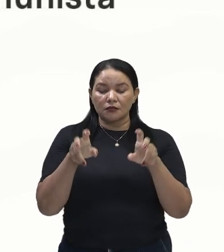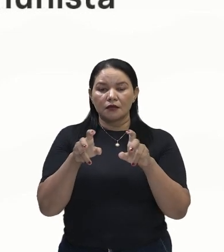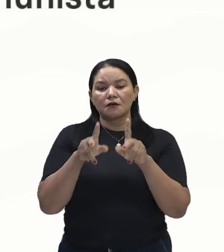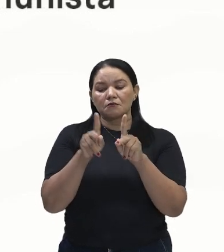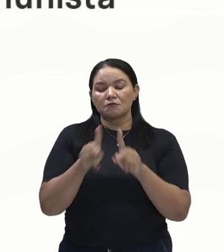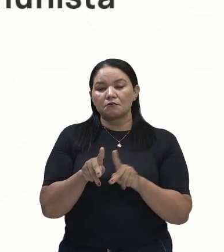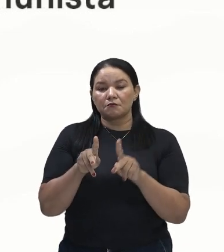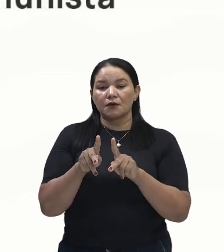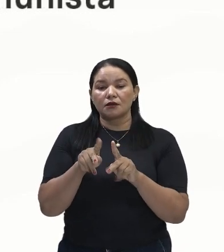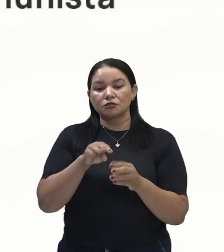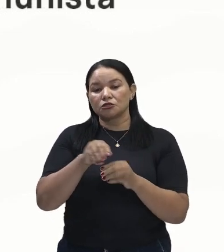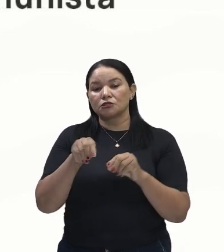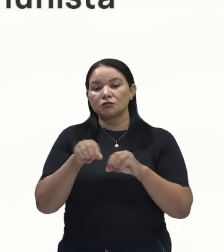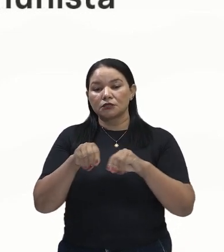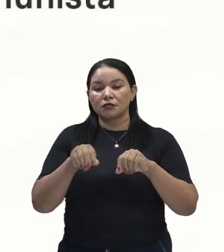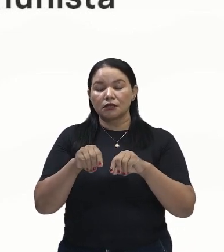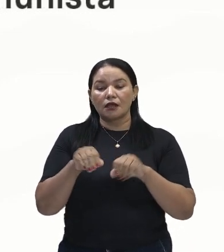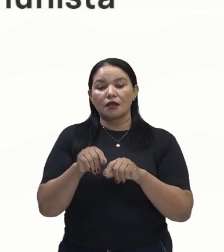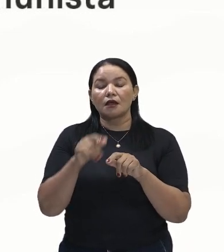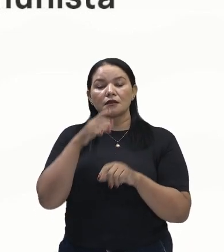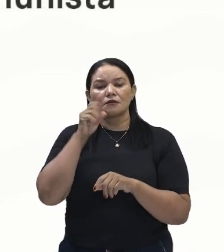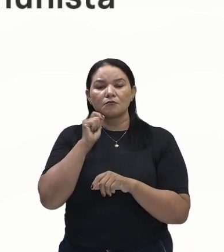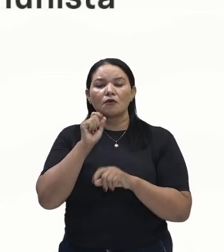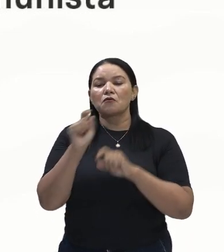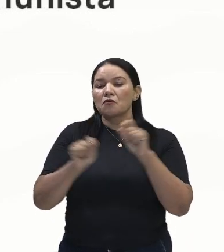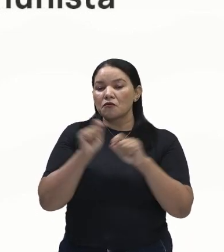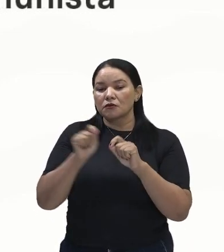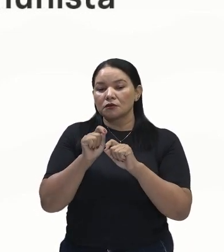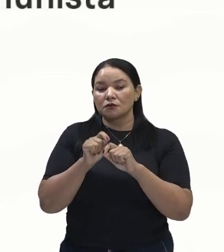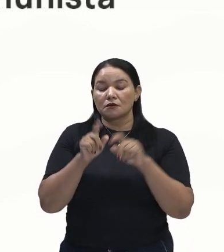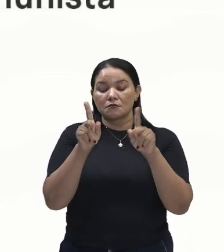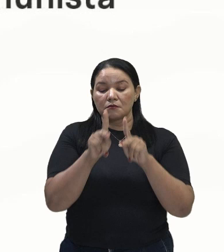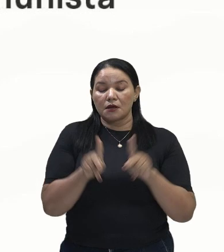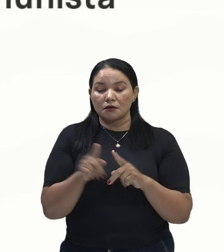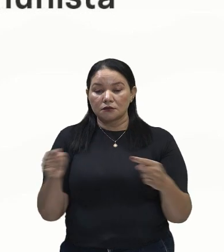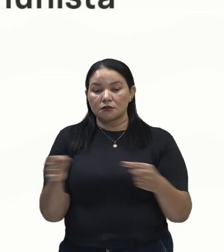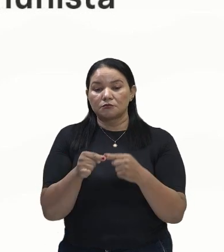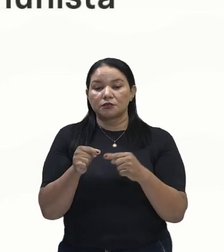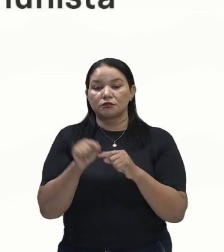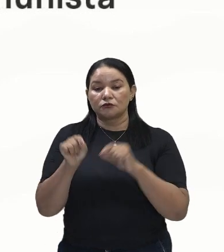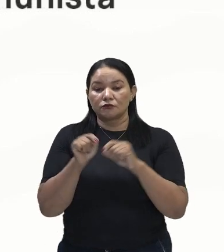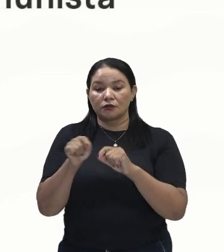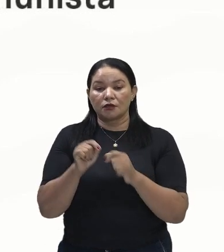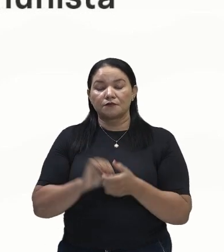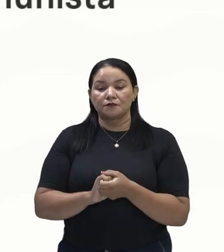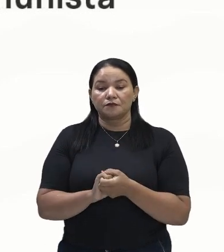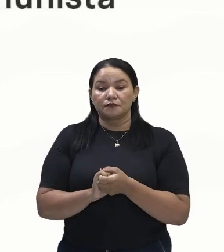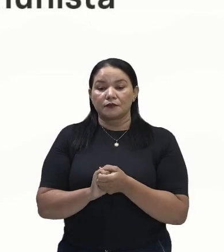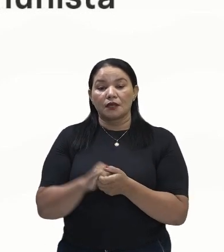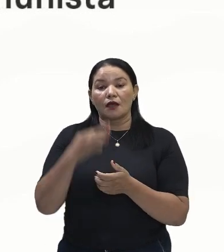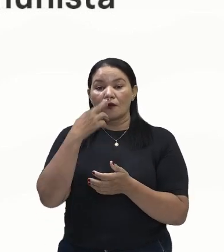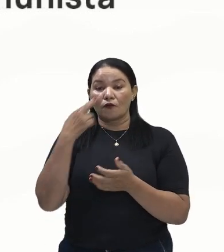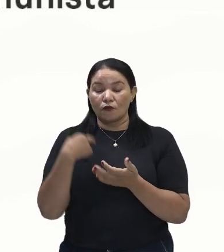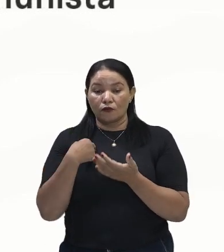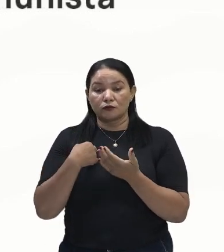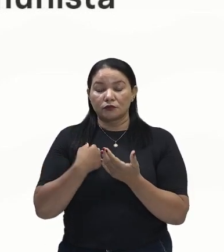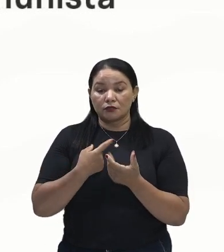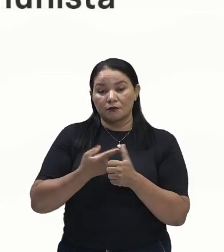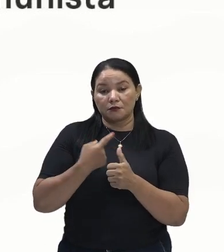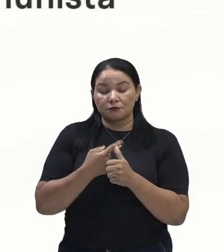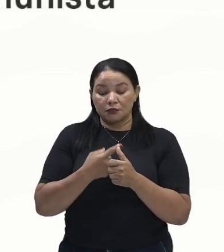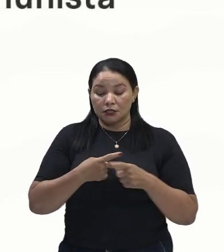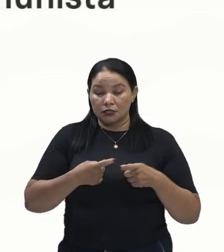seria aqui esse slogan? Paz está se referindo à retirada da Rússia da Primeira